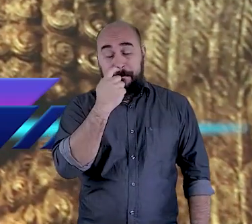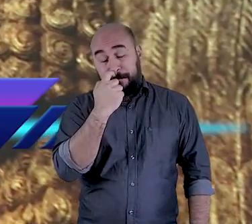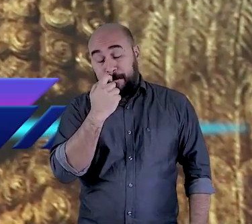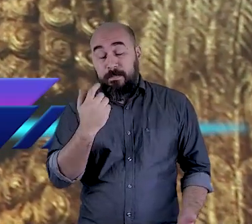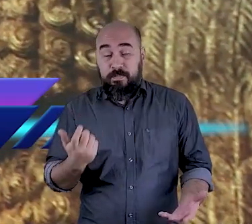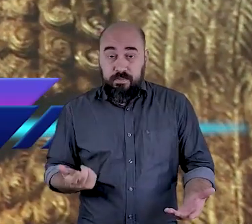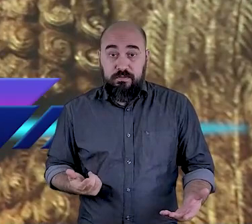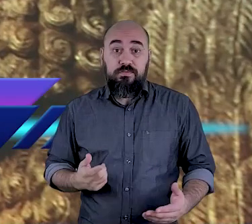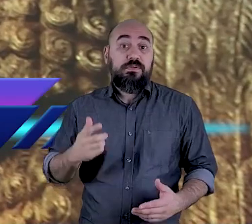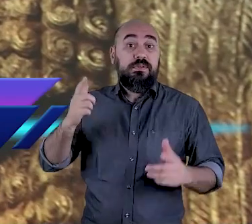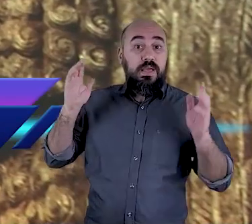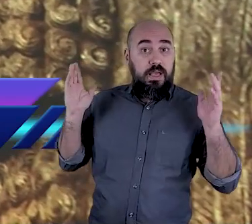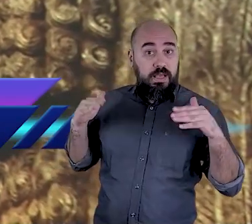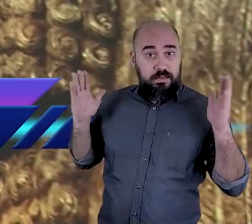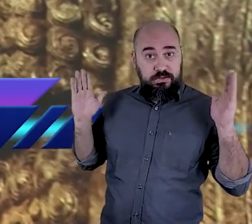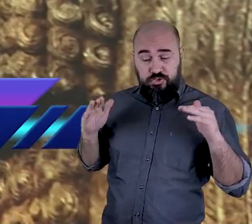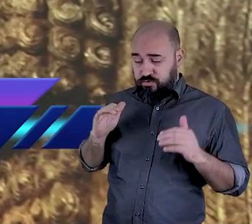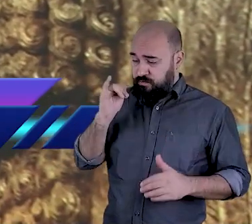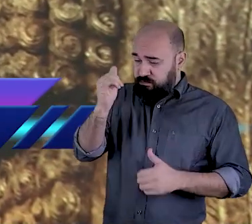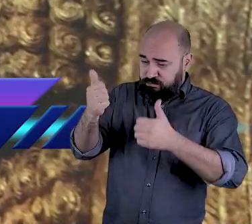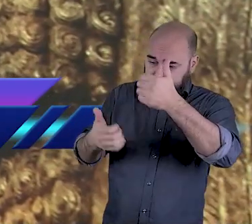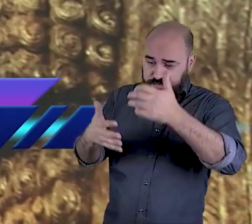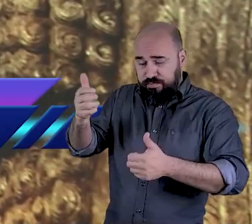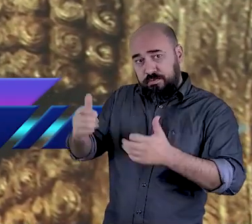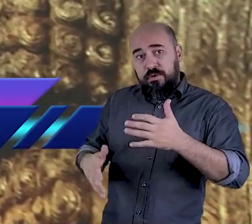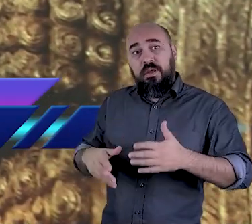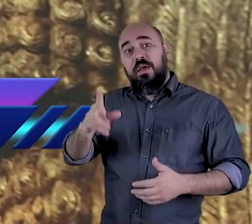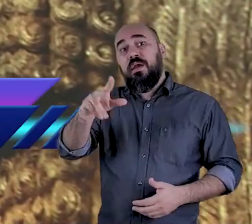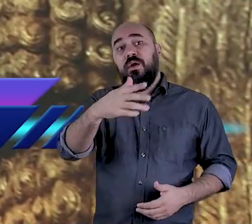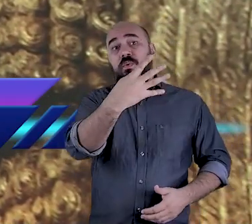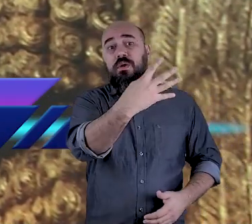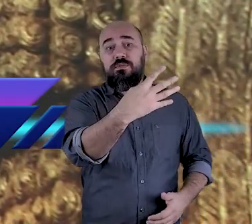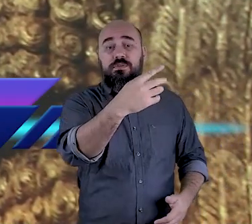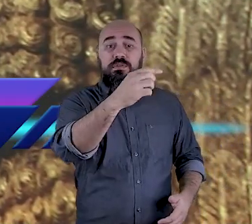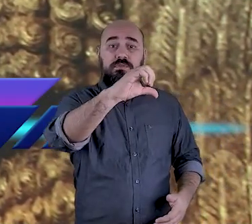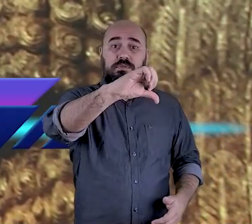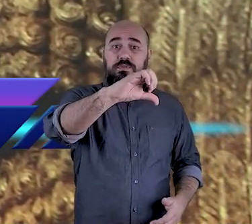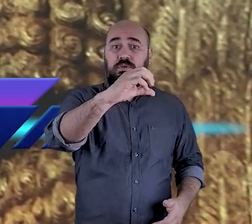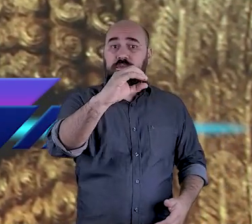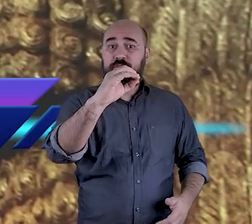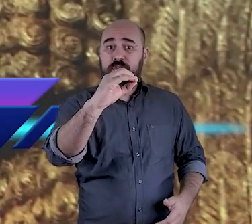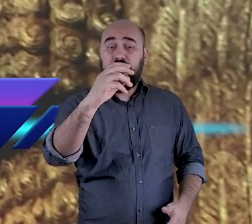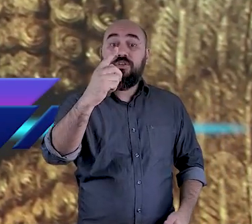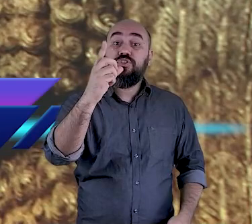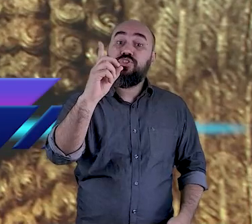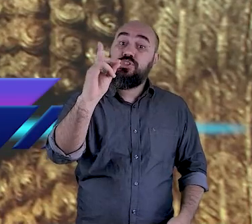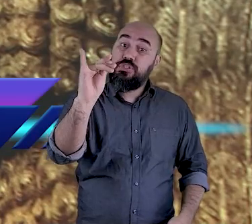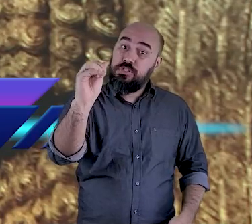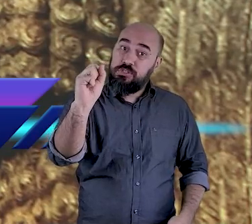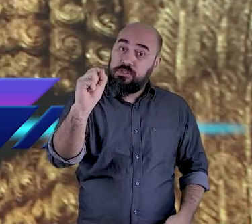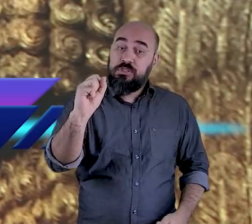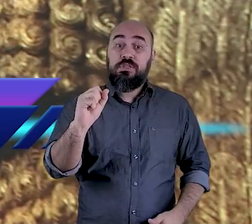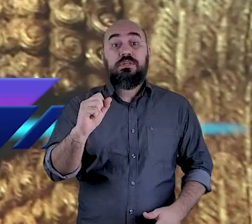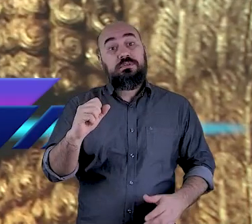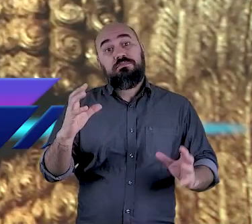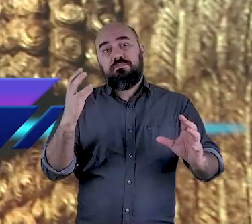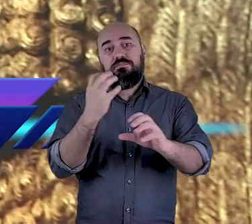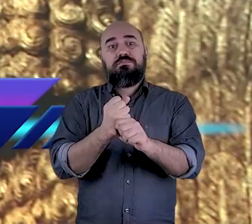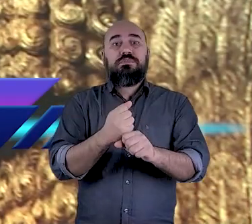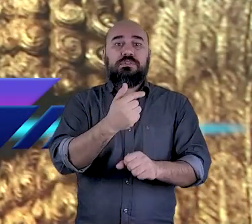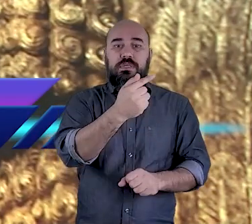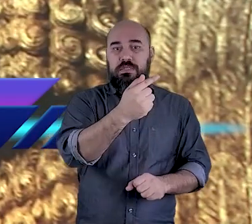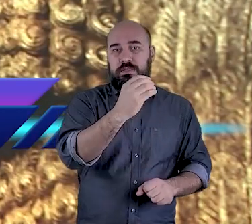o que Gabriel está falando aqui são 490 dias que totalizam 70